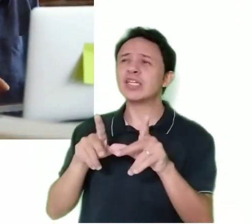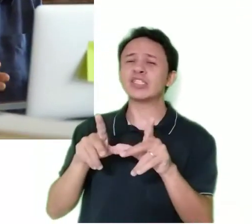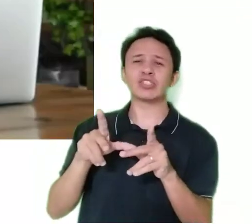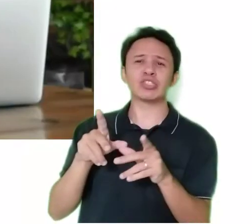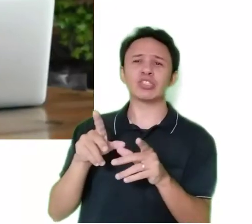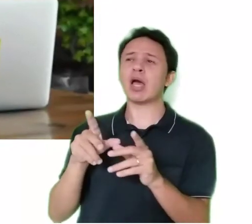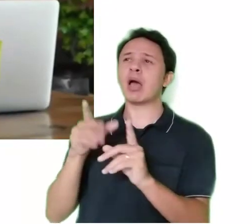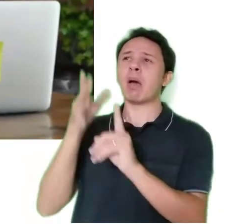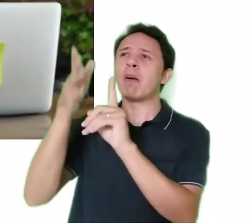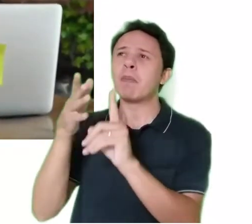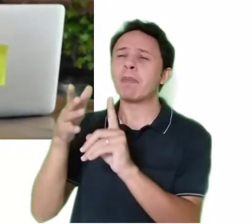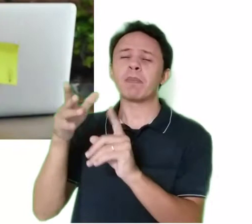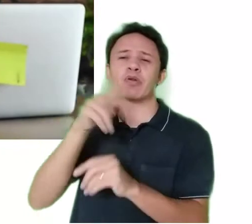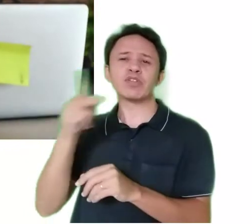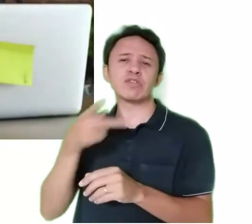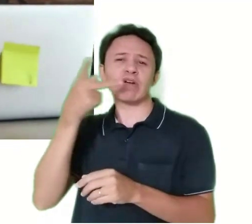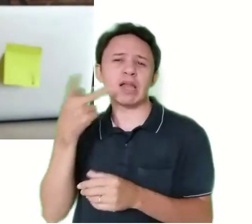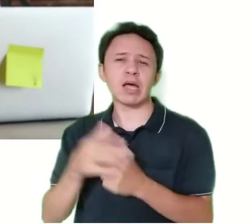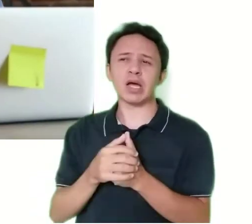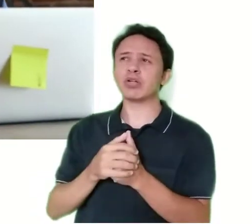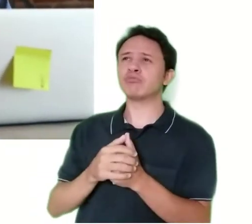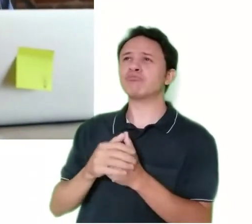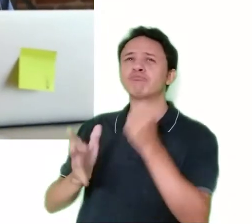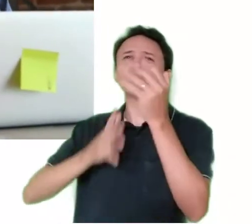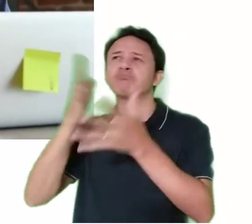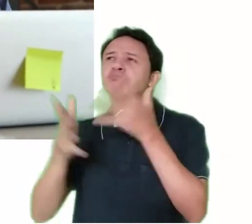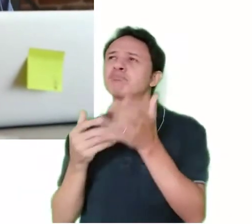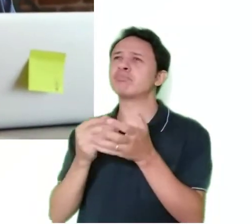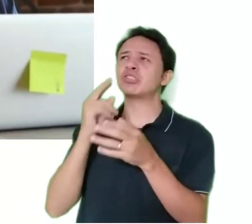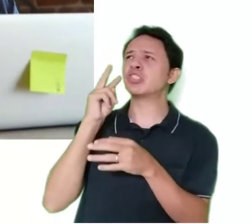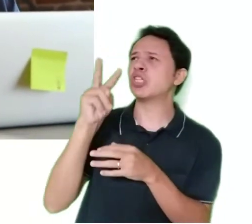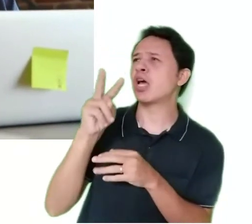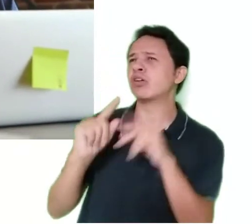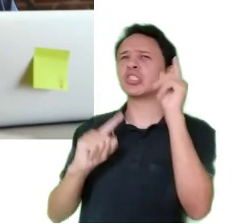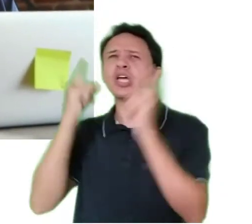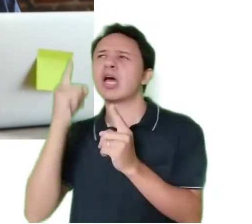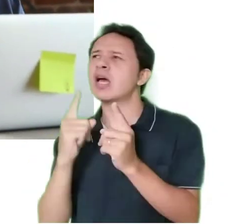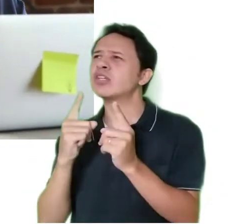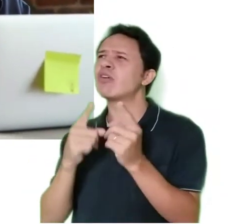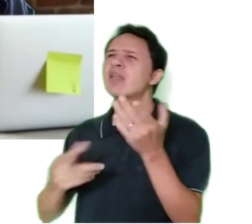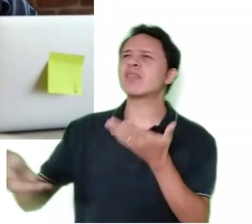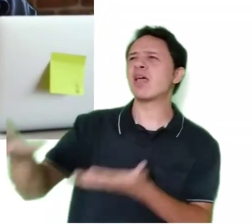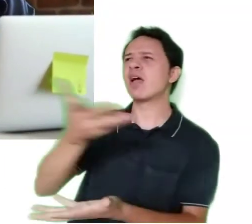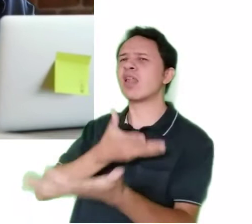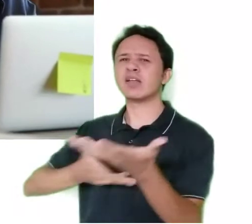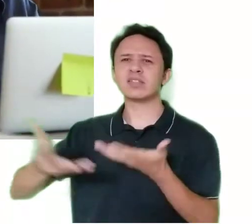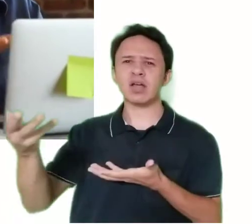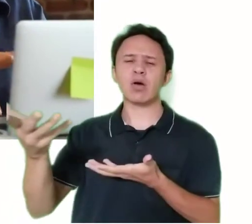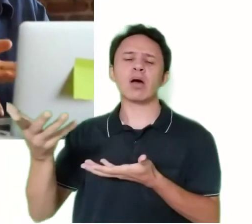professor. Envolve a escuta, a imagem, os gestos, a interação. Logo,